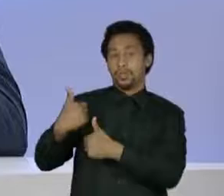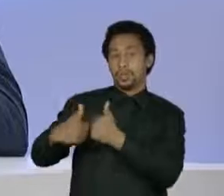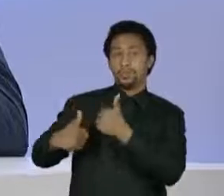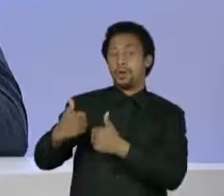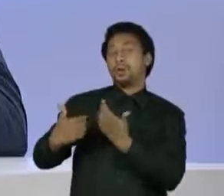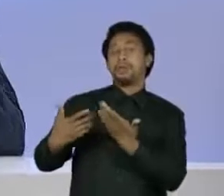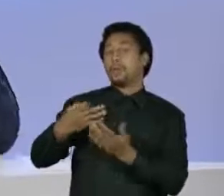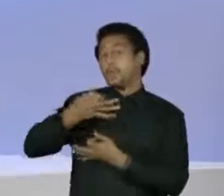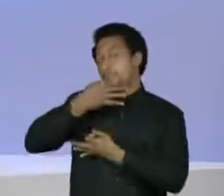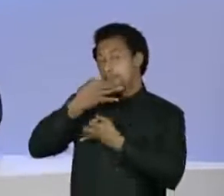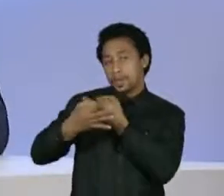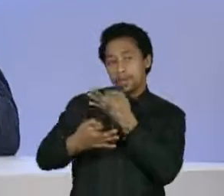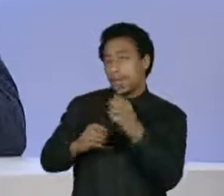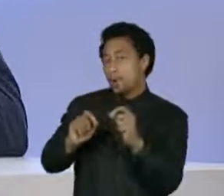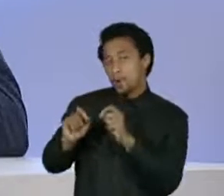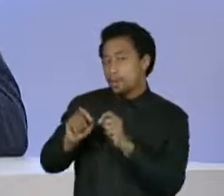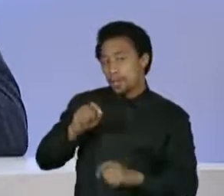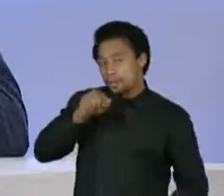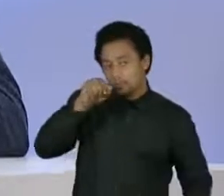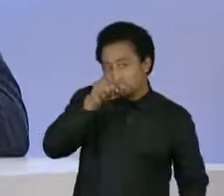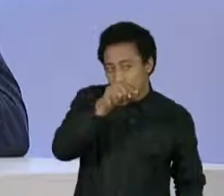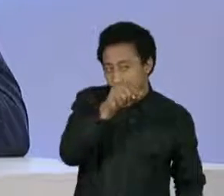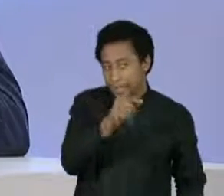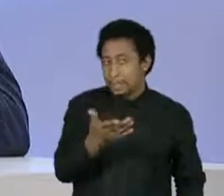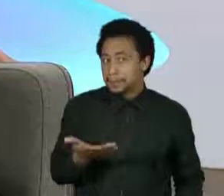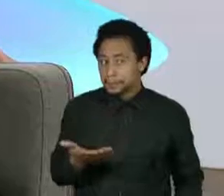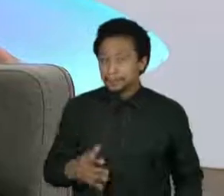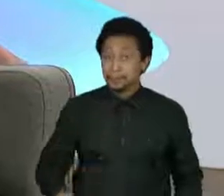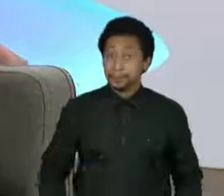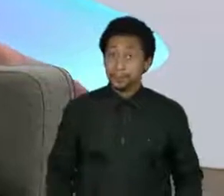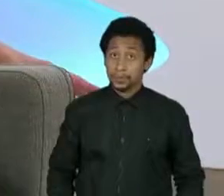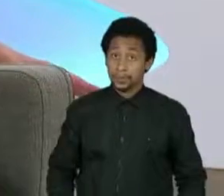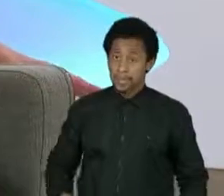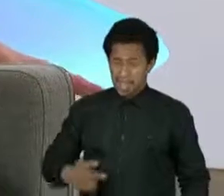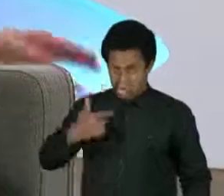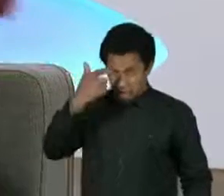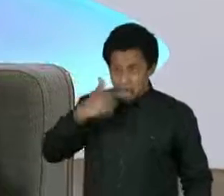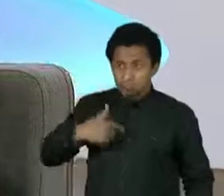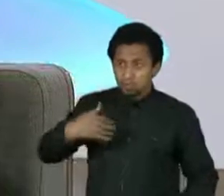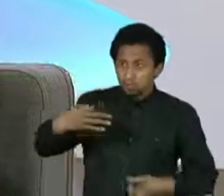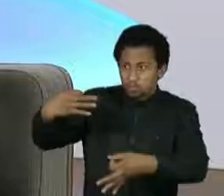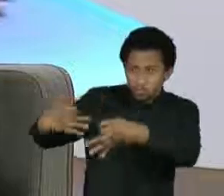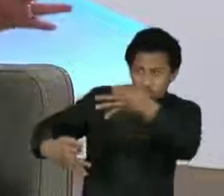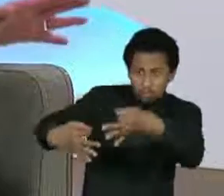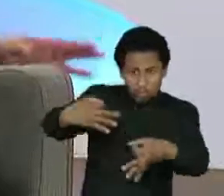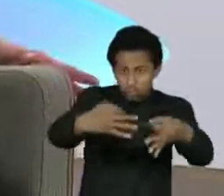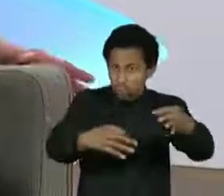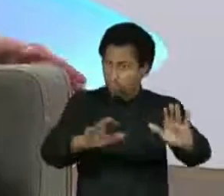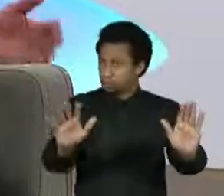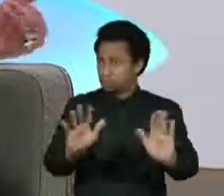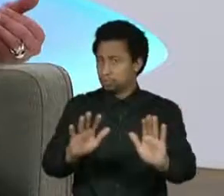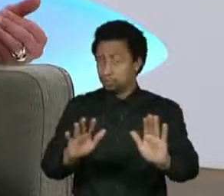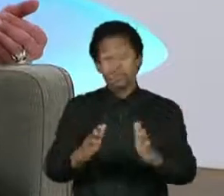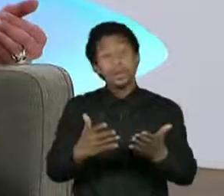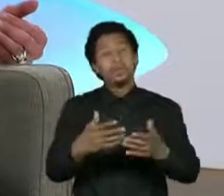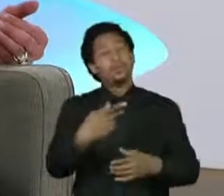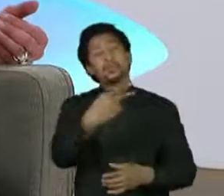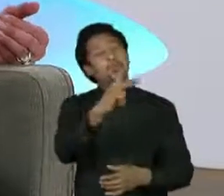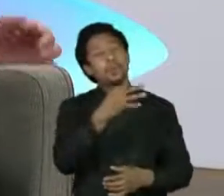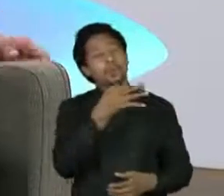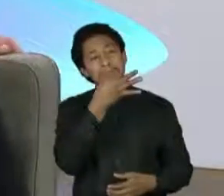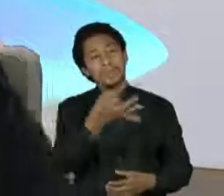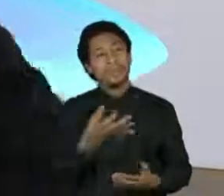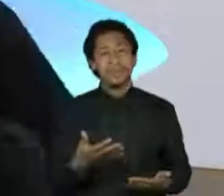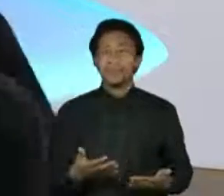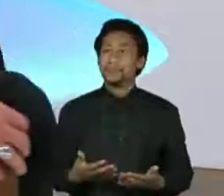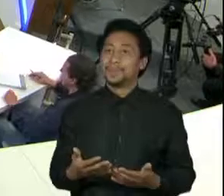acham do seu julgamento e da sua análise sobre isso? Sim, eu não julgo. Não, desculpa, claro, da sua análise. Então, quando... Você acabou de